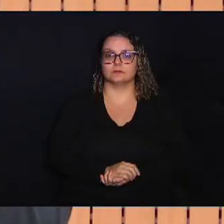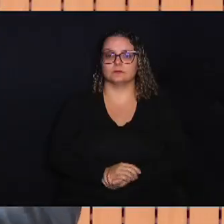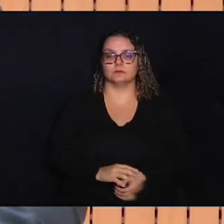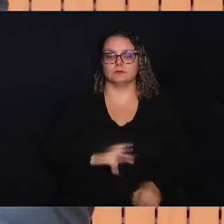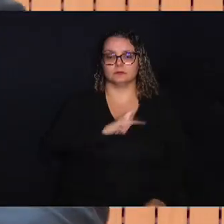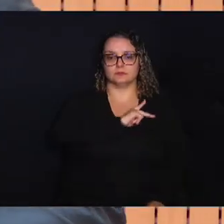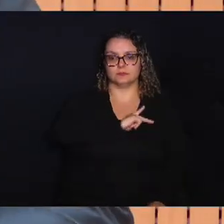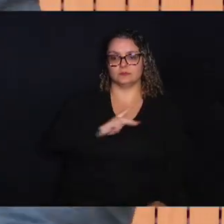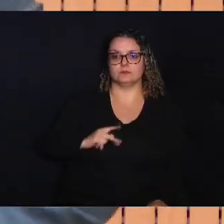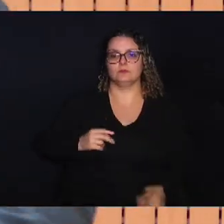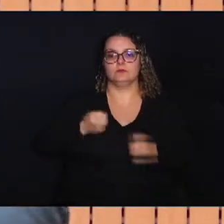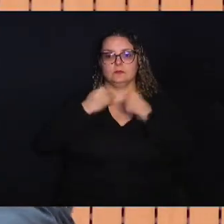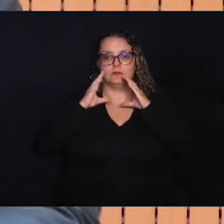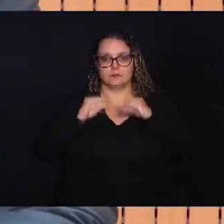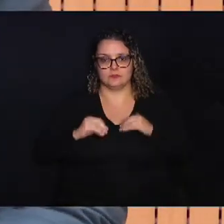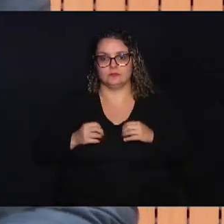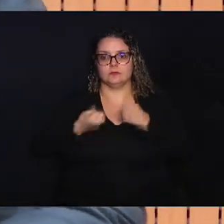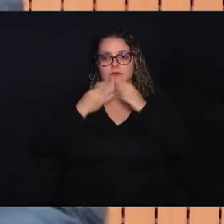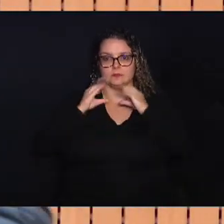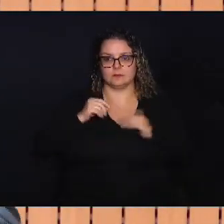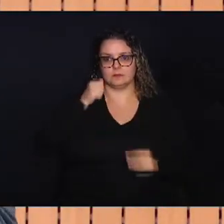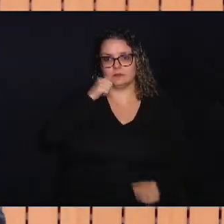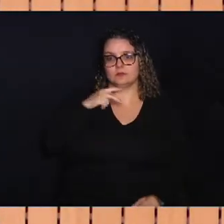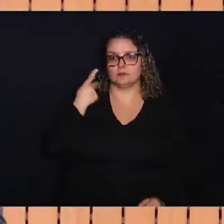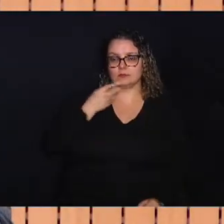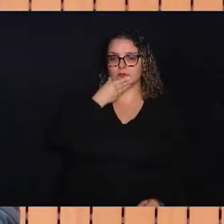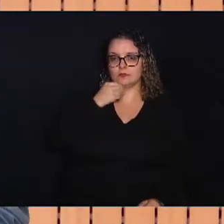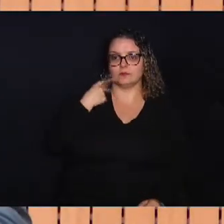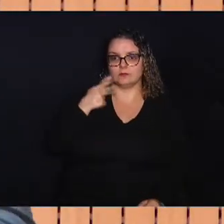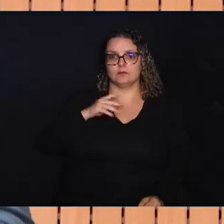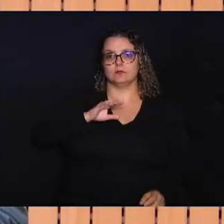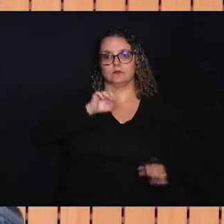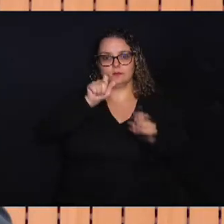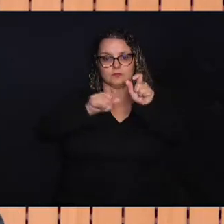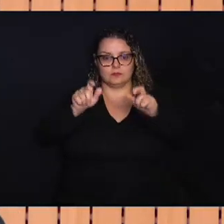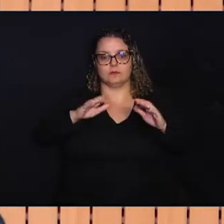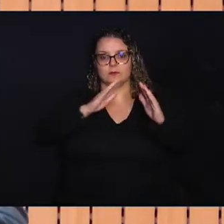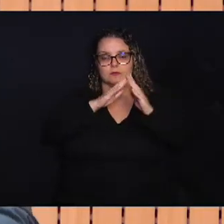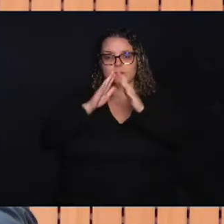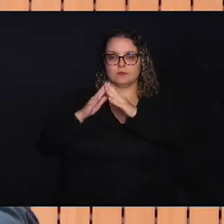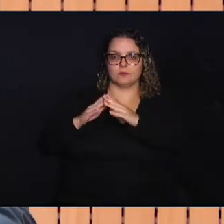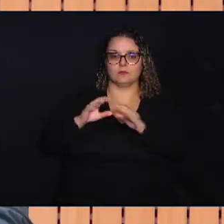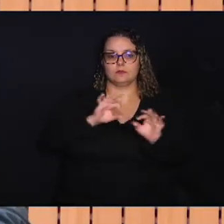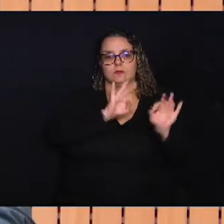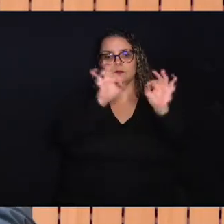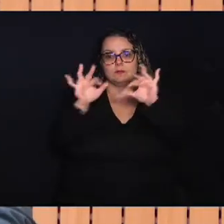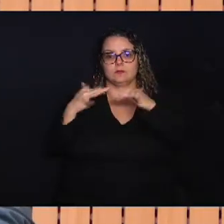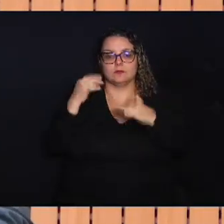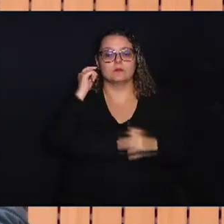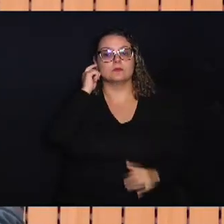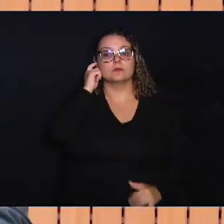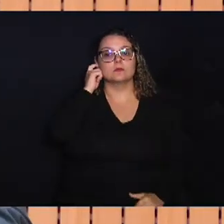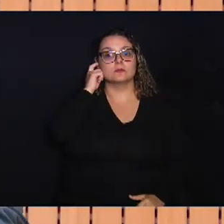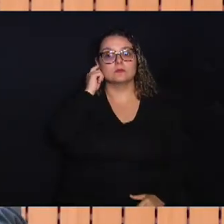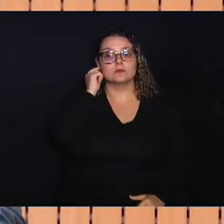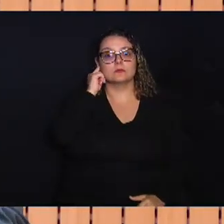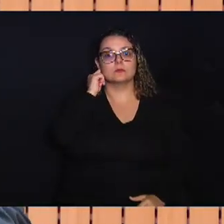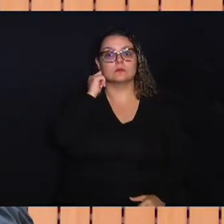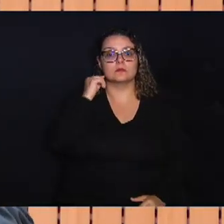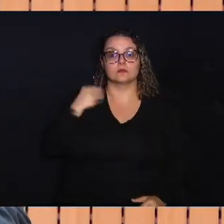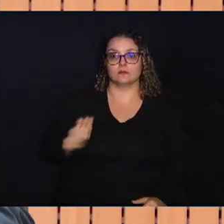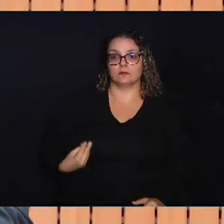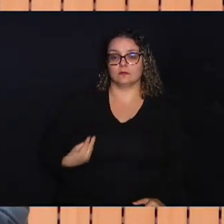Presidente, boa noite, vereadores, vereadoras, público de casa, todos aqui que nos assistem, todos que estão aqui